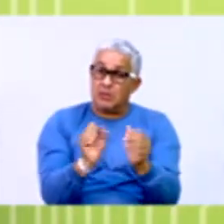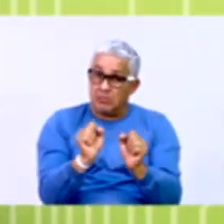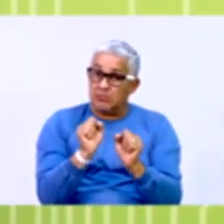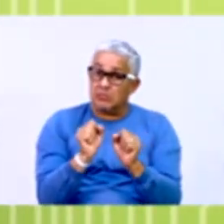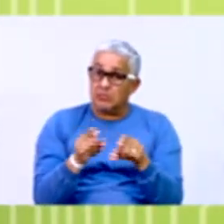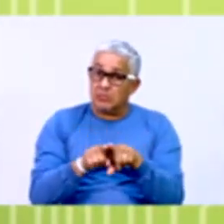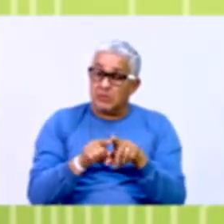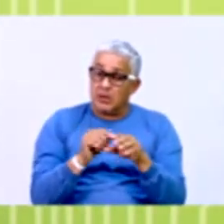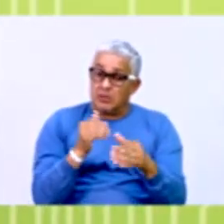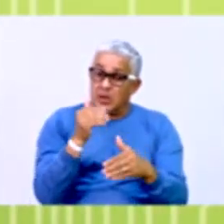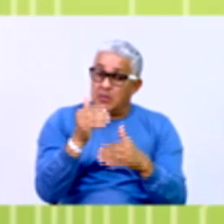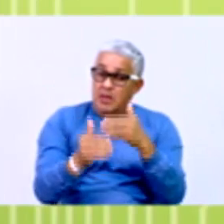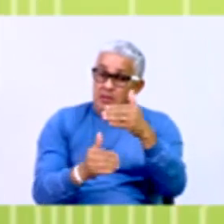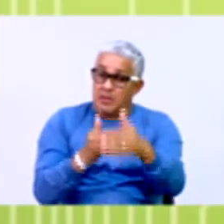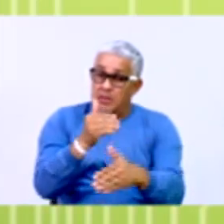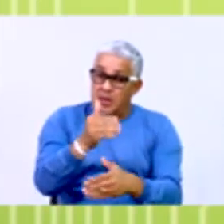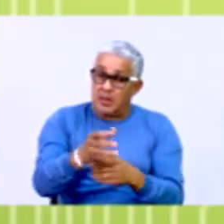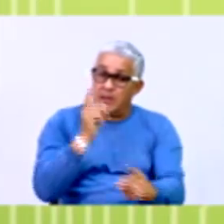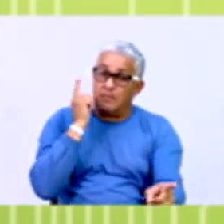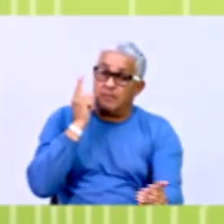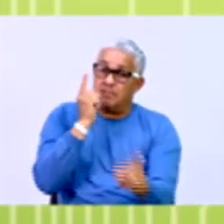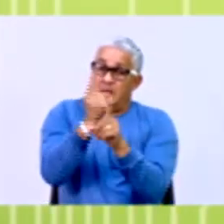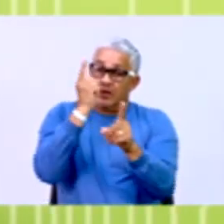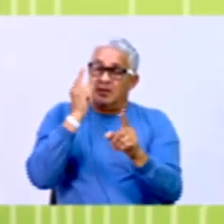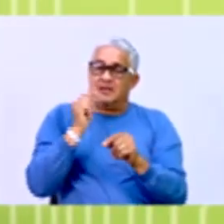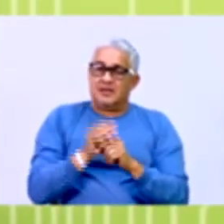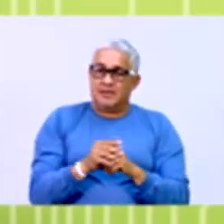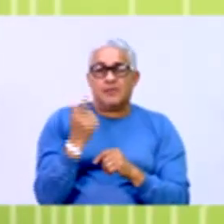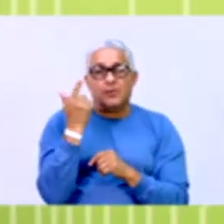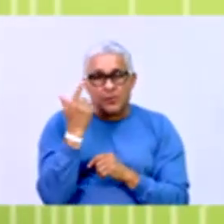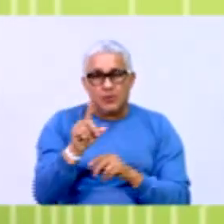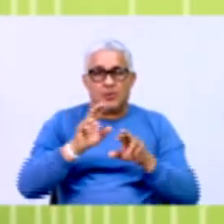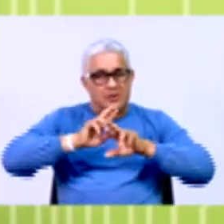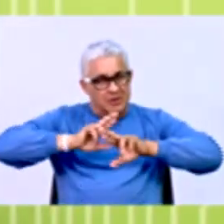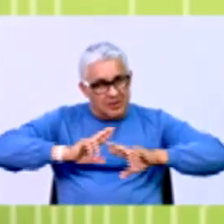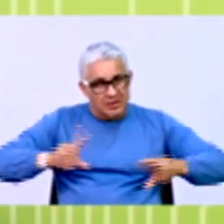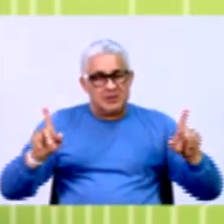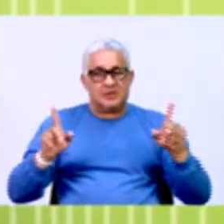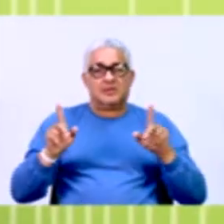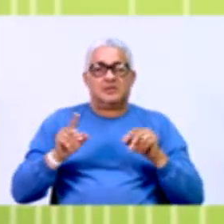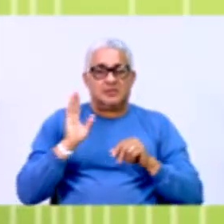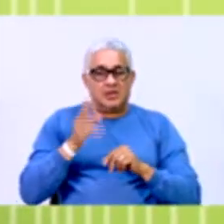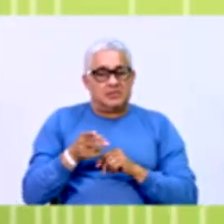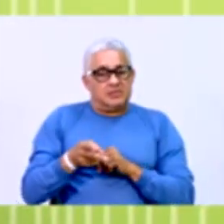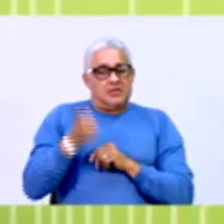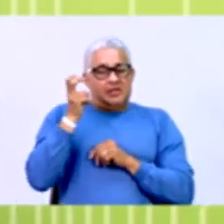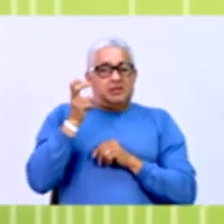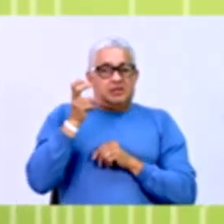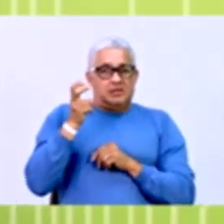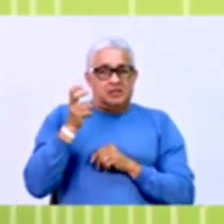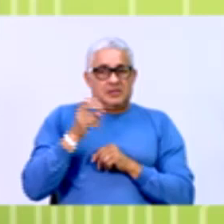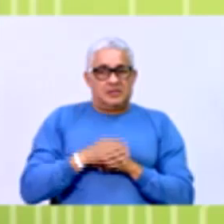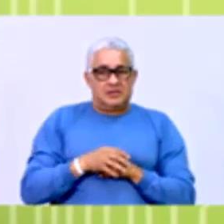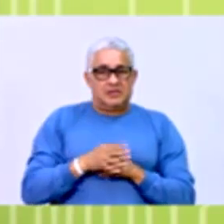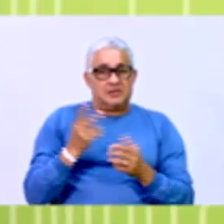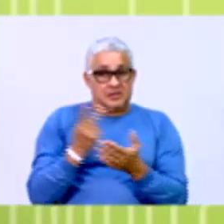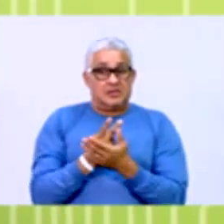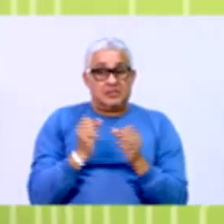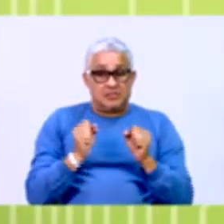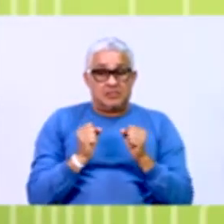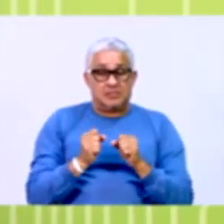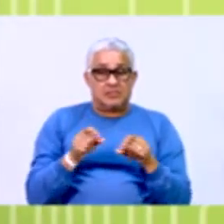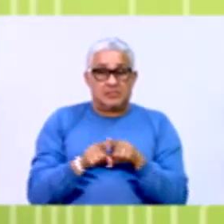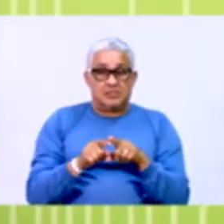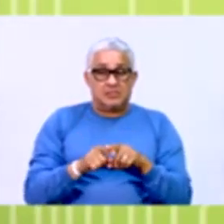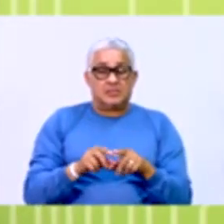no percurso ele também vai se esbarrar lá com outros processos que ele já identificou que são processos equivocados que podem estar causando